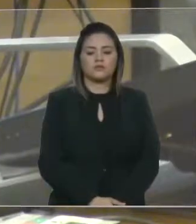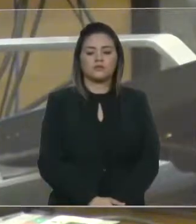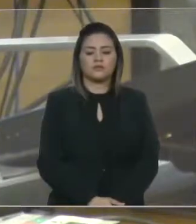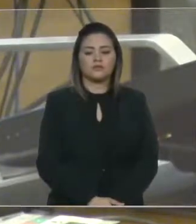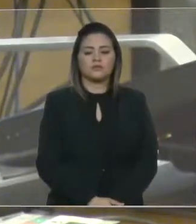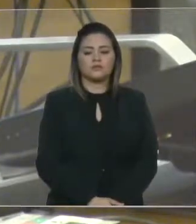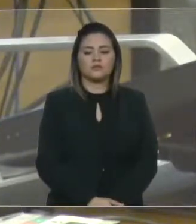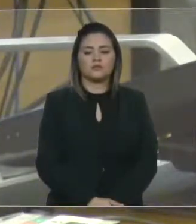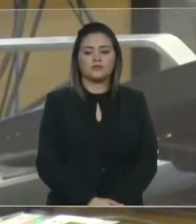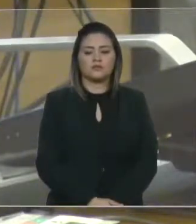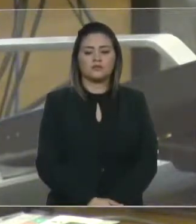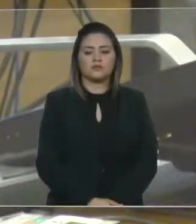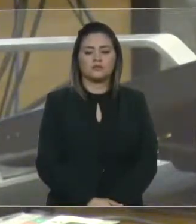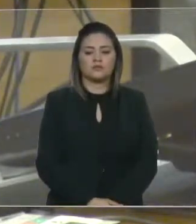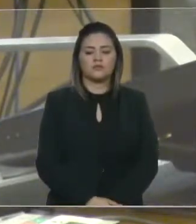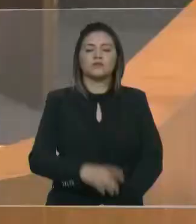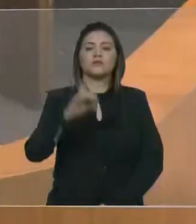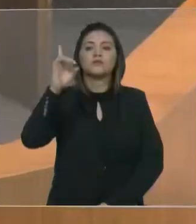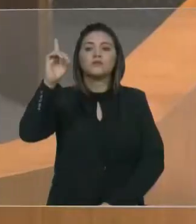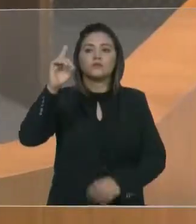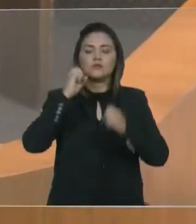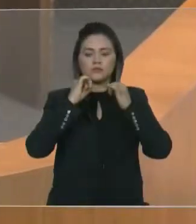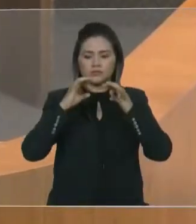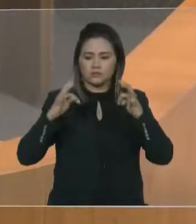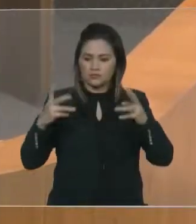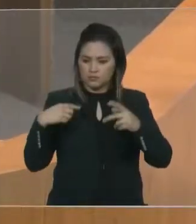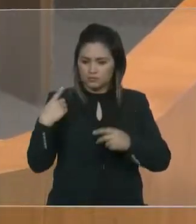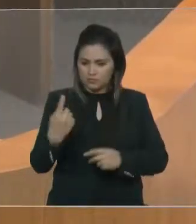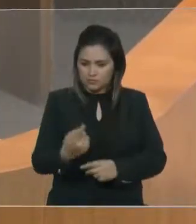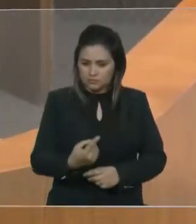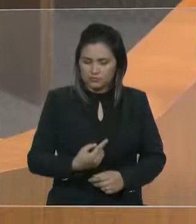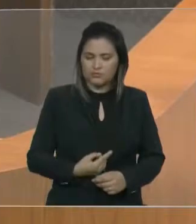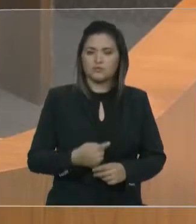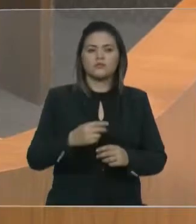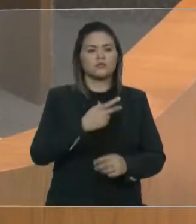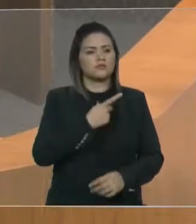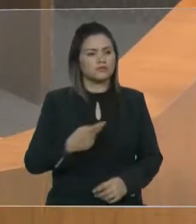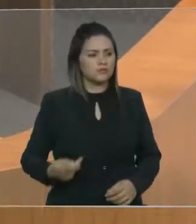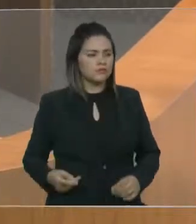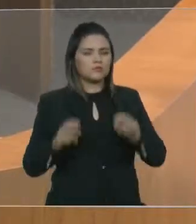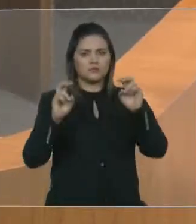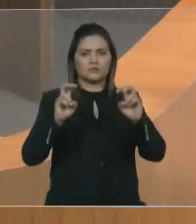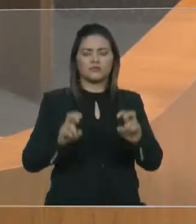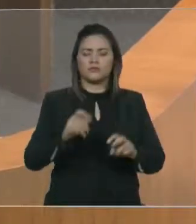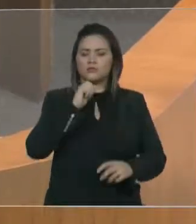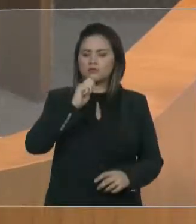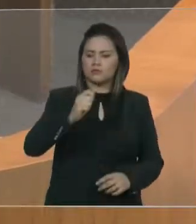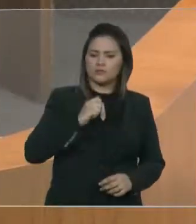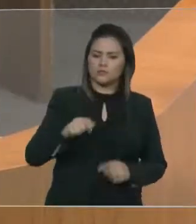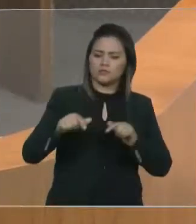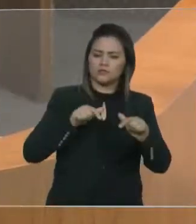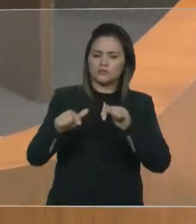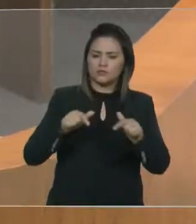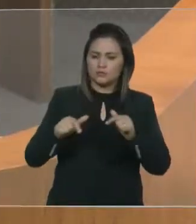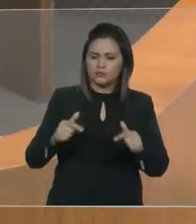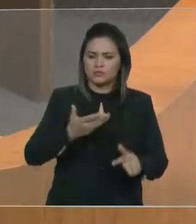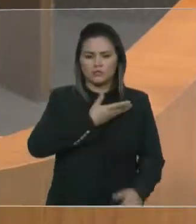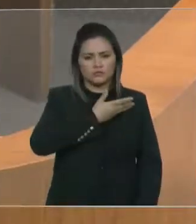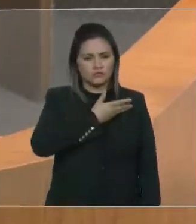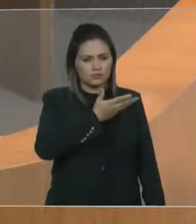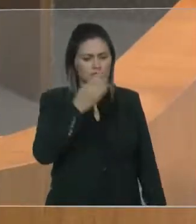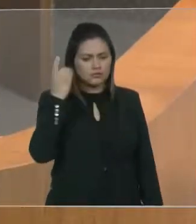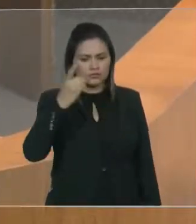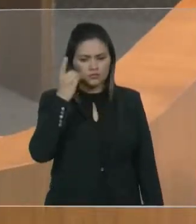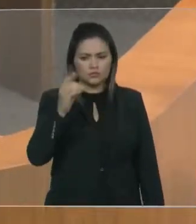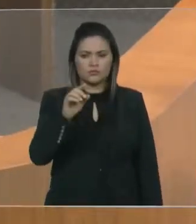Que Deus abençoe todos nós. Senhor presidente, galeria imprensa, senhores servidores, meus pares aqui presentes, querida